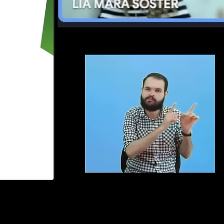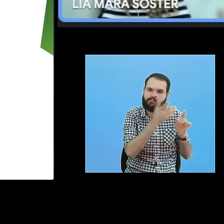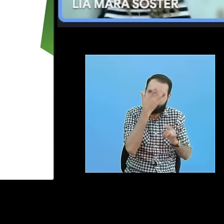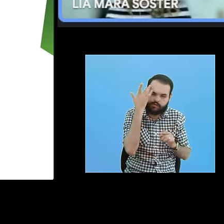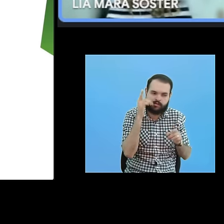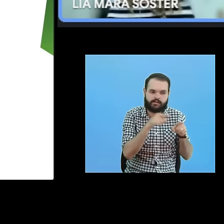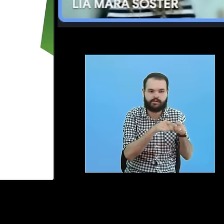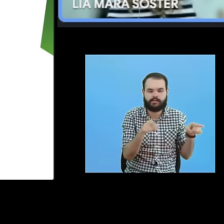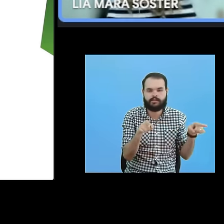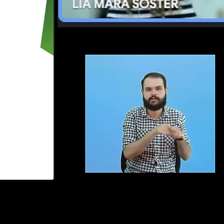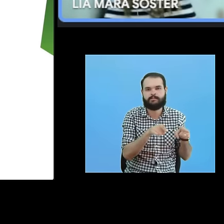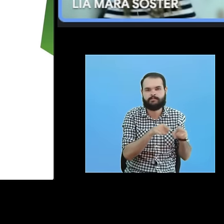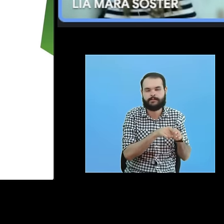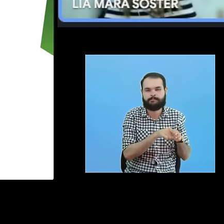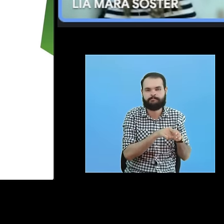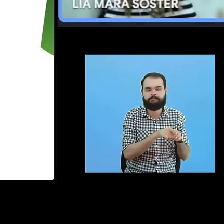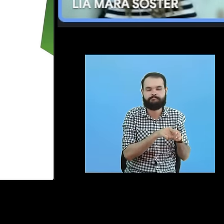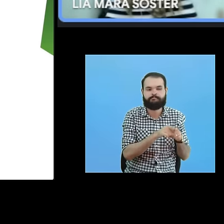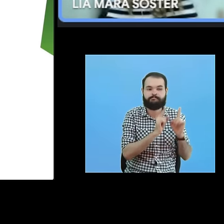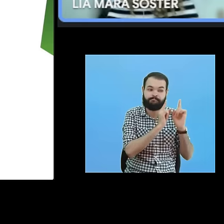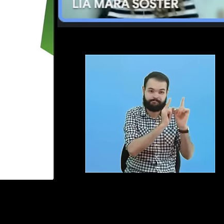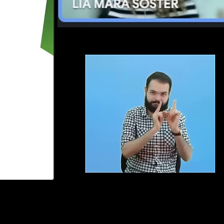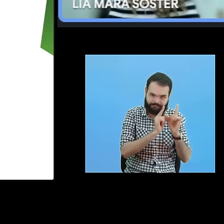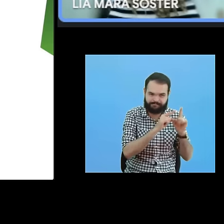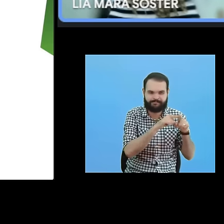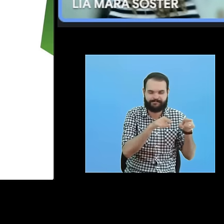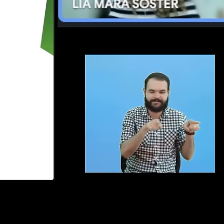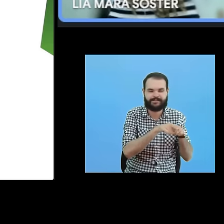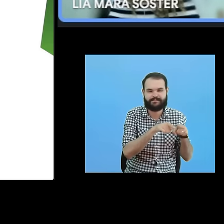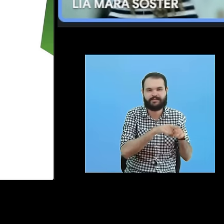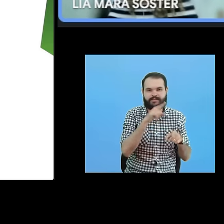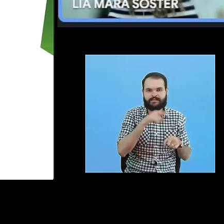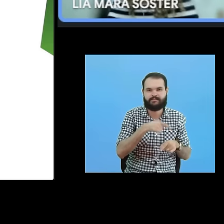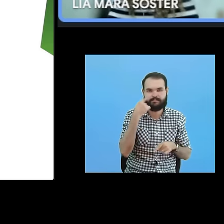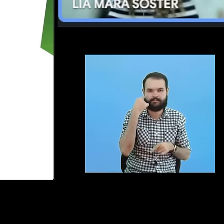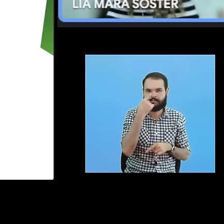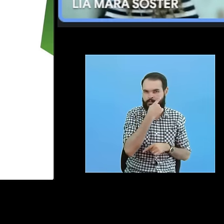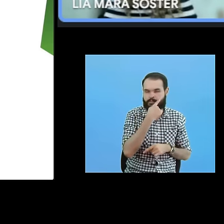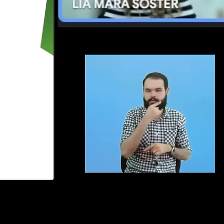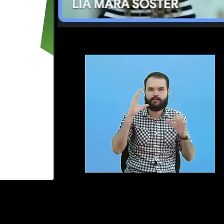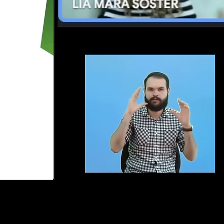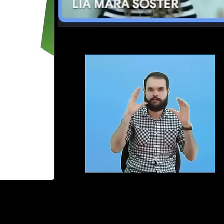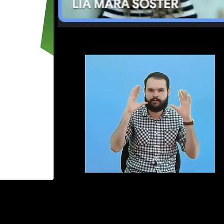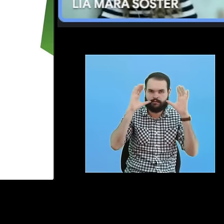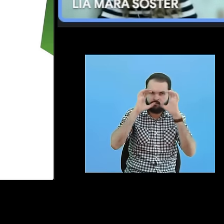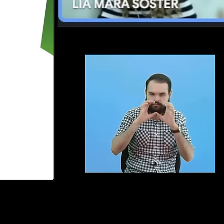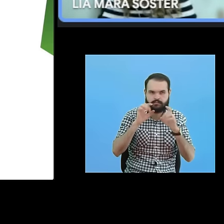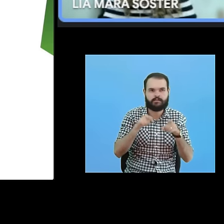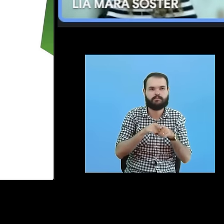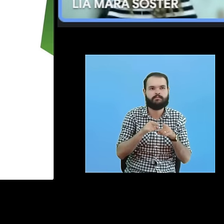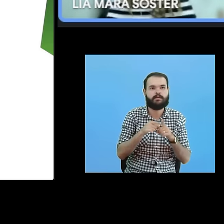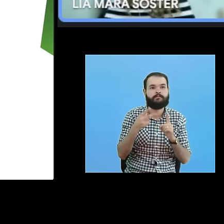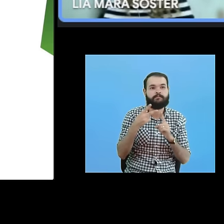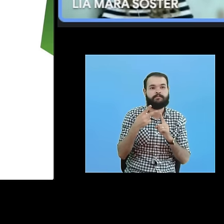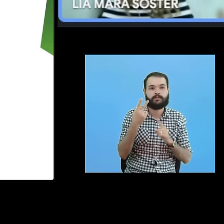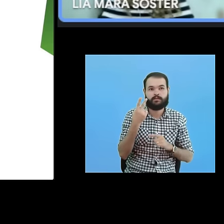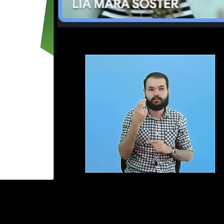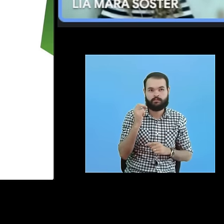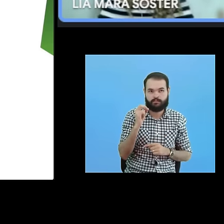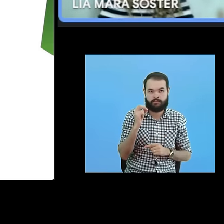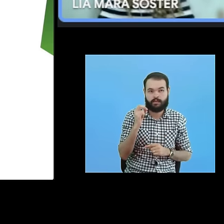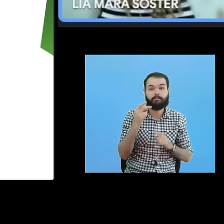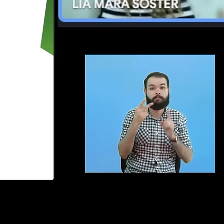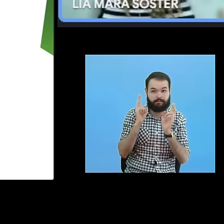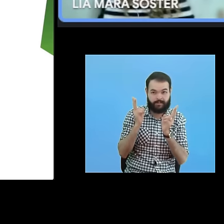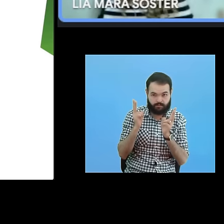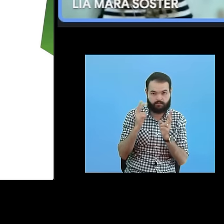visão. Ainda neste ano de 2022, tivemos a oficina de manipulação e produção de